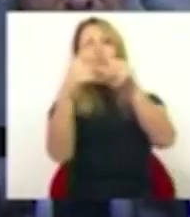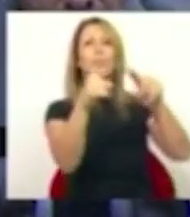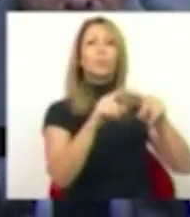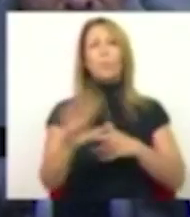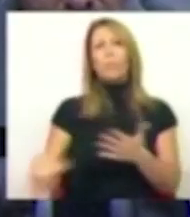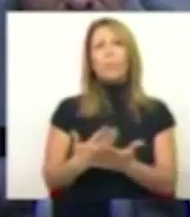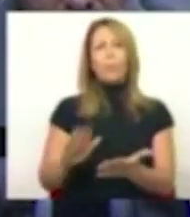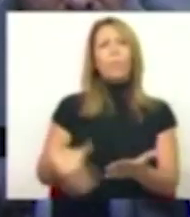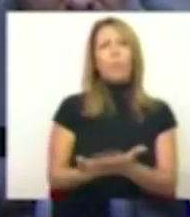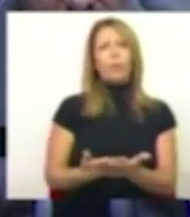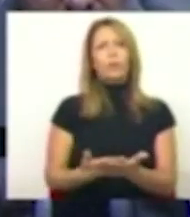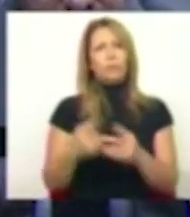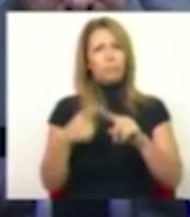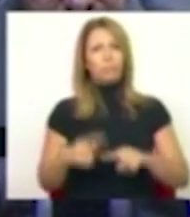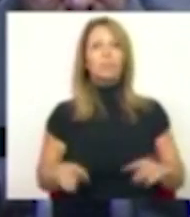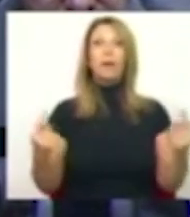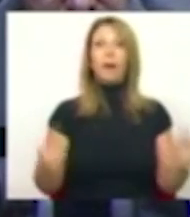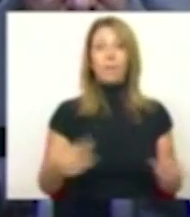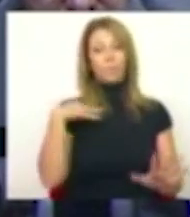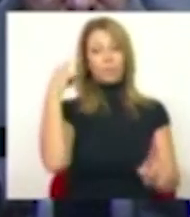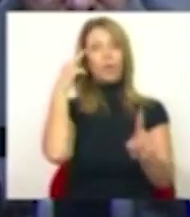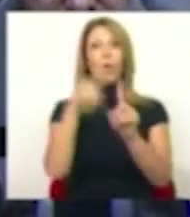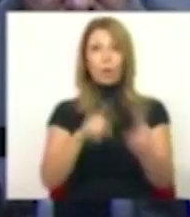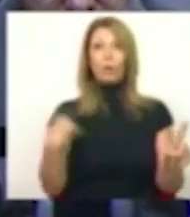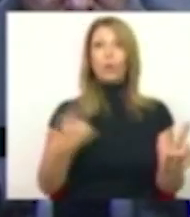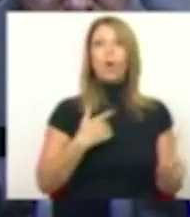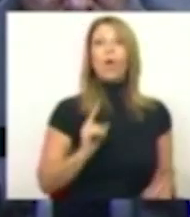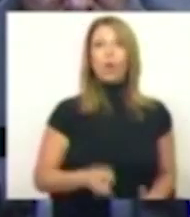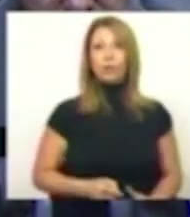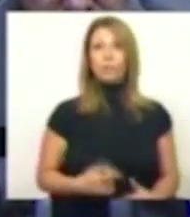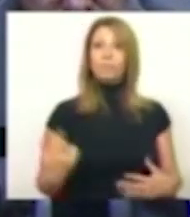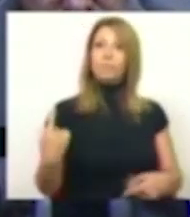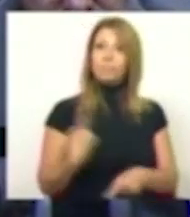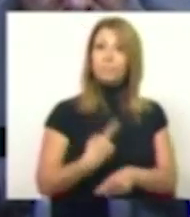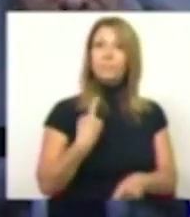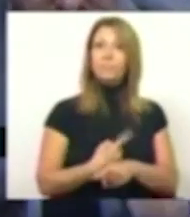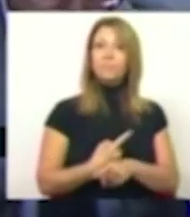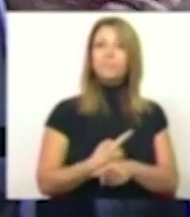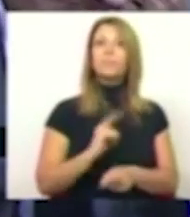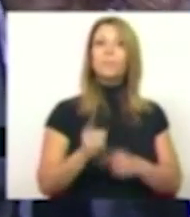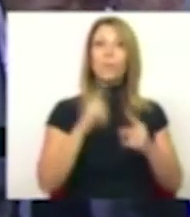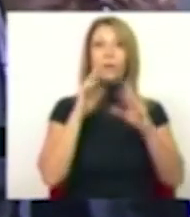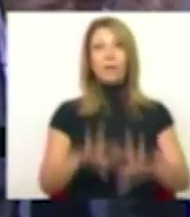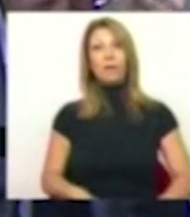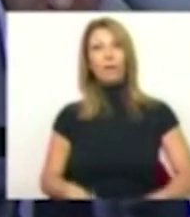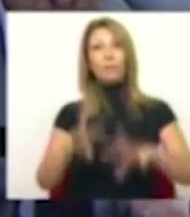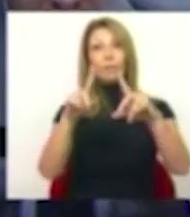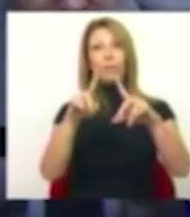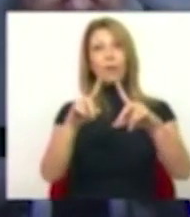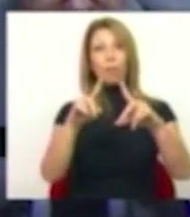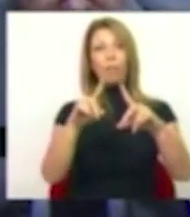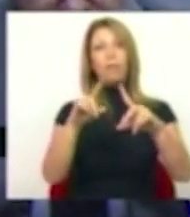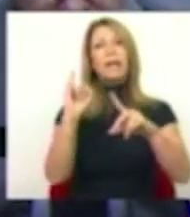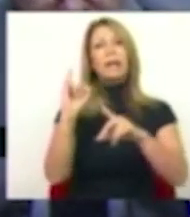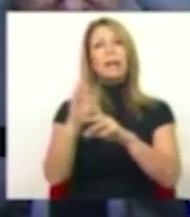O nosso objetivo é que, efetivamente, para além daquilo que seja a evolução da